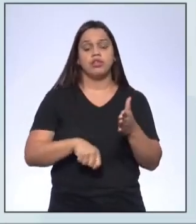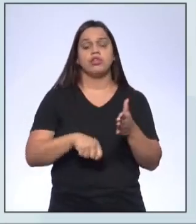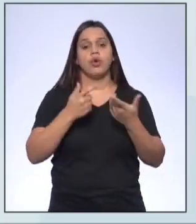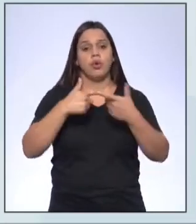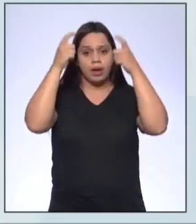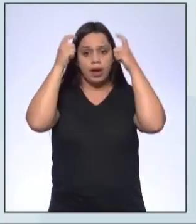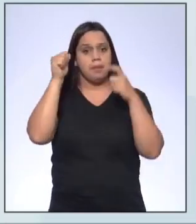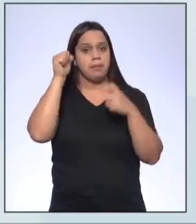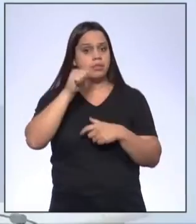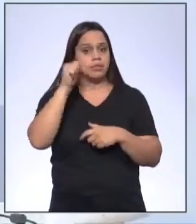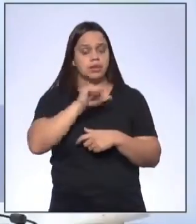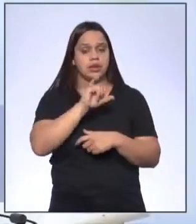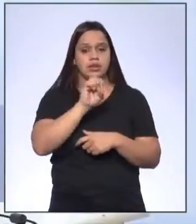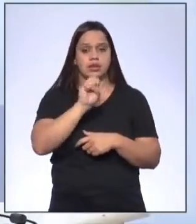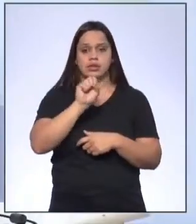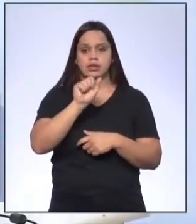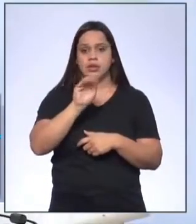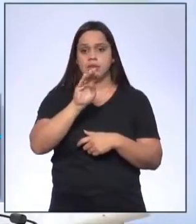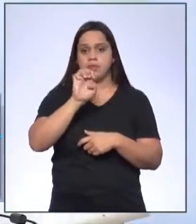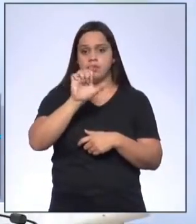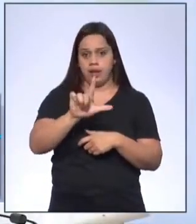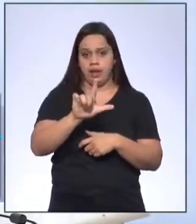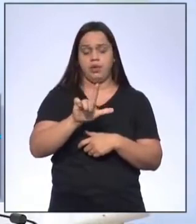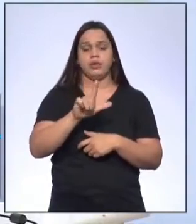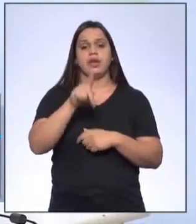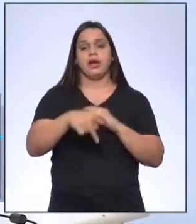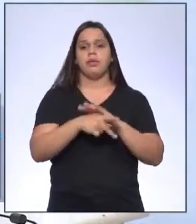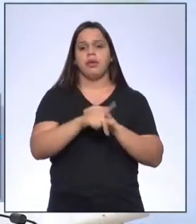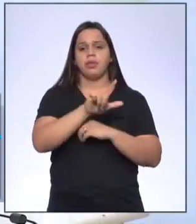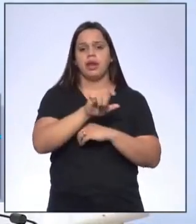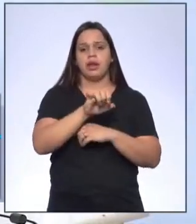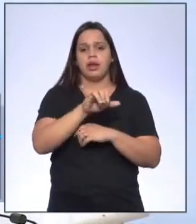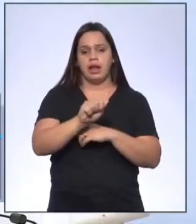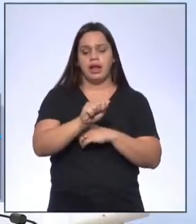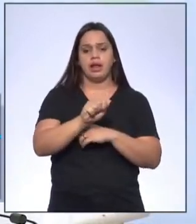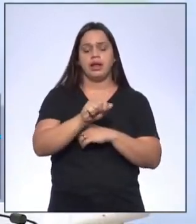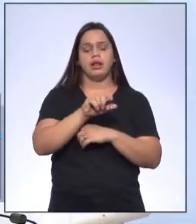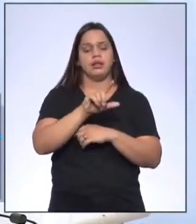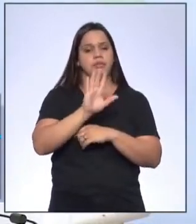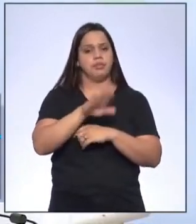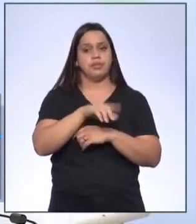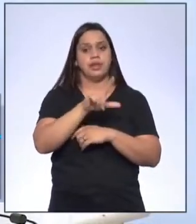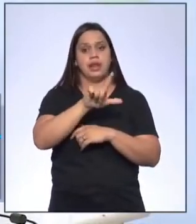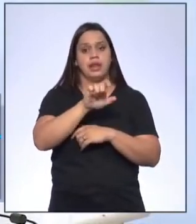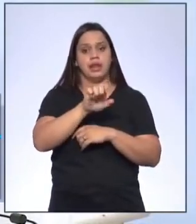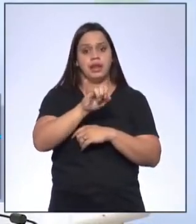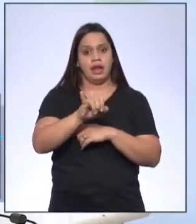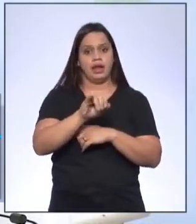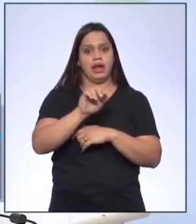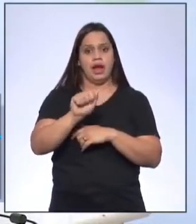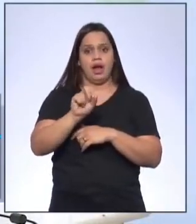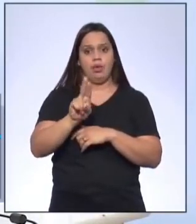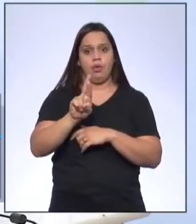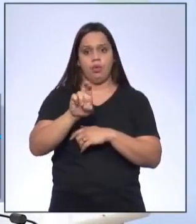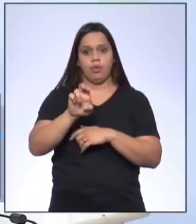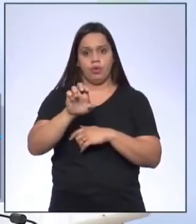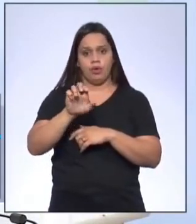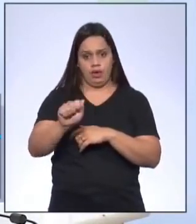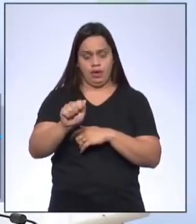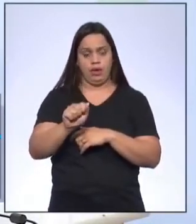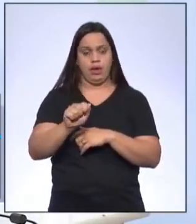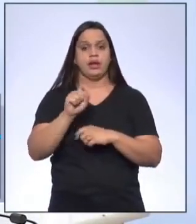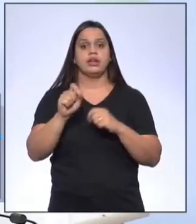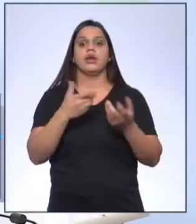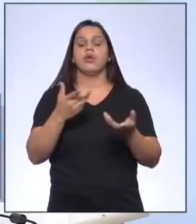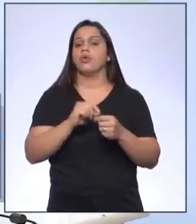Isabel. Tá? Outra coisa que, com o passar do tempo, vai aparecer são as indústrias. Então, nós temos o ciclo